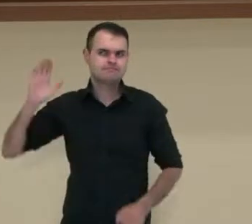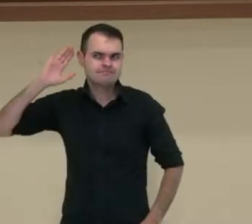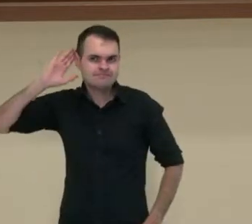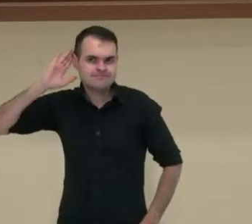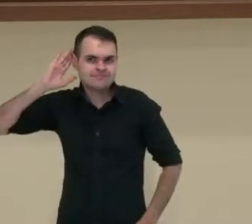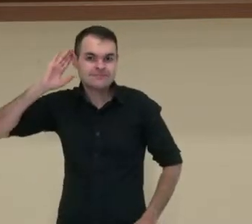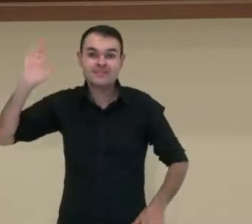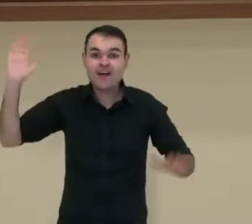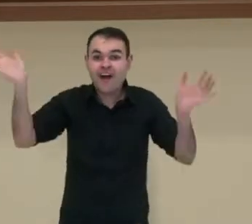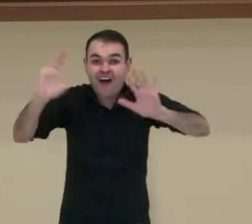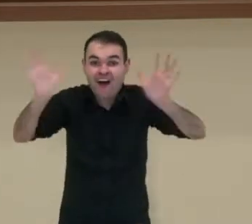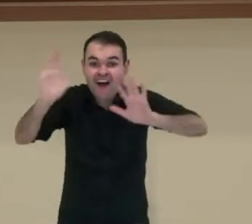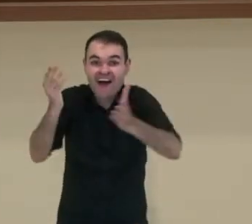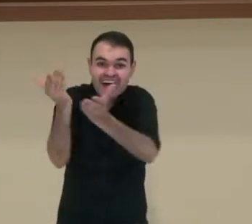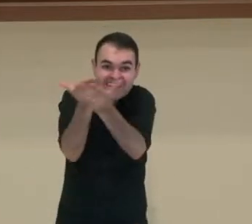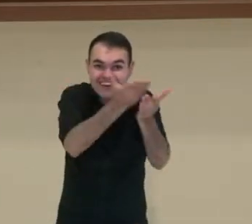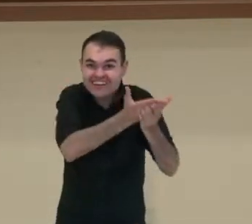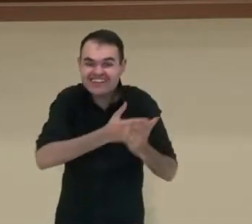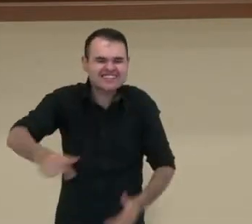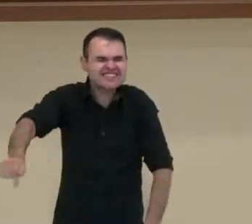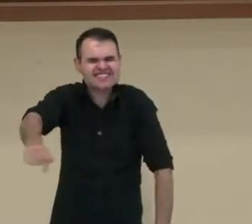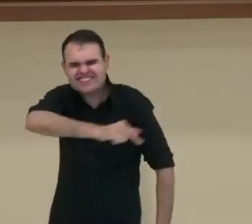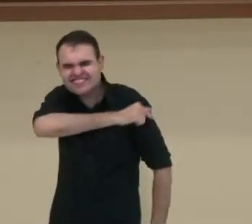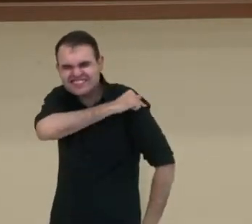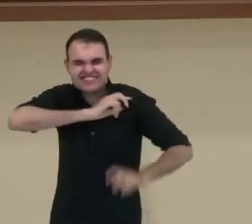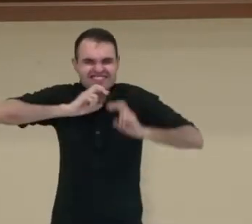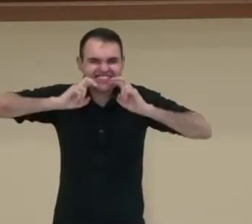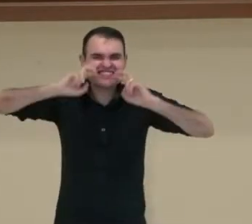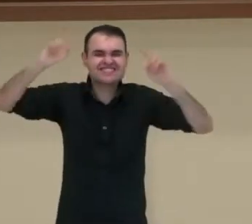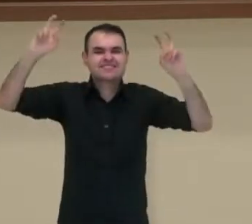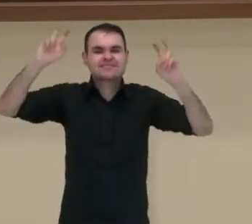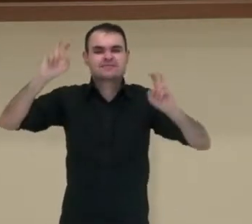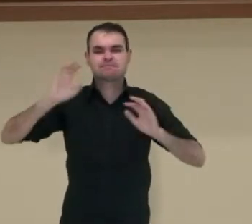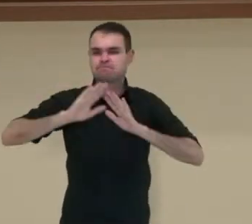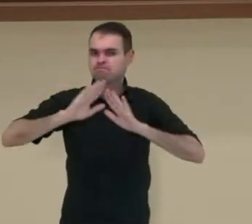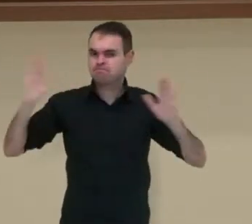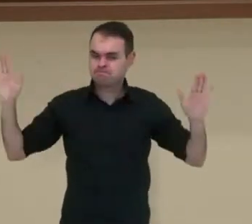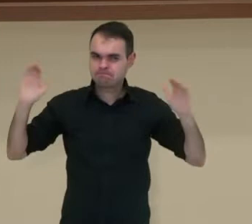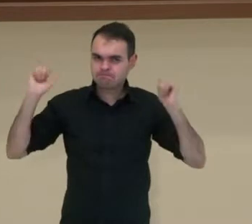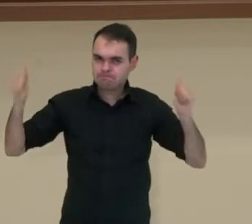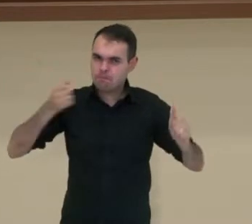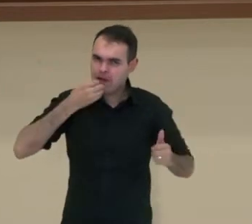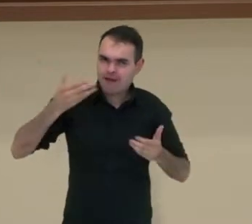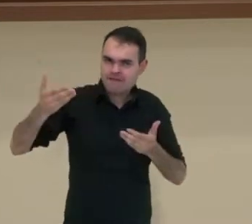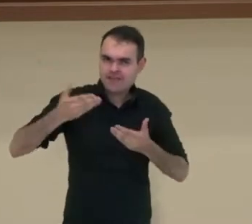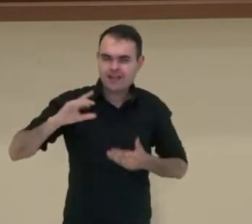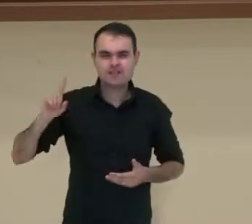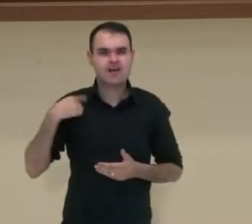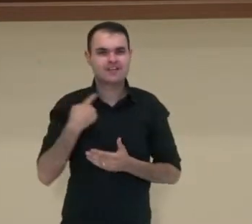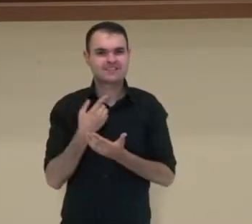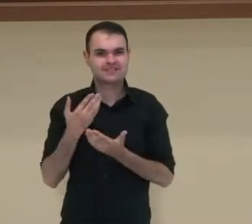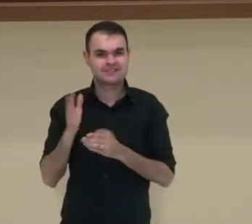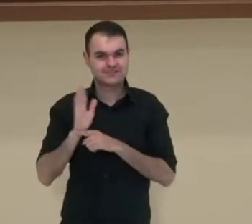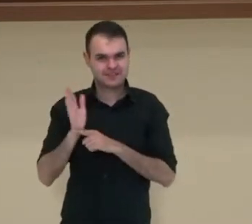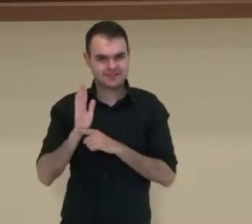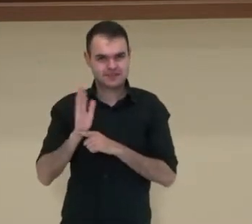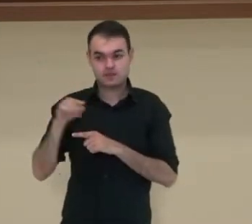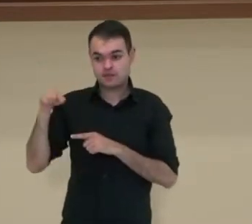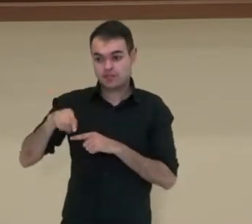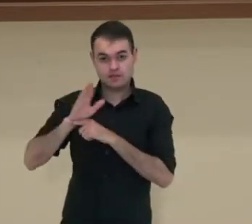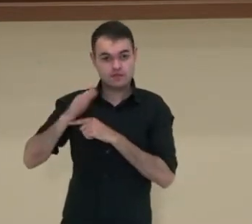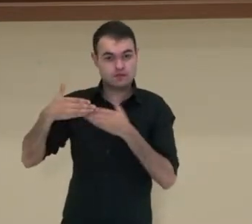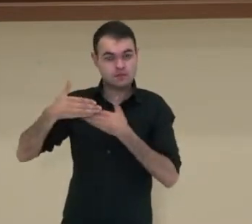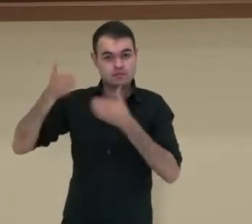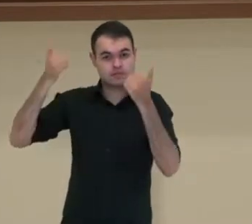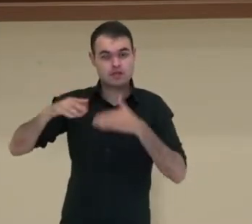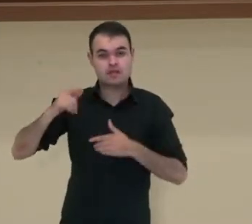Olá estudantes do 7º ano sejam bem-vindos a nosso vídeo nesse vídeo nós vamos